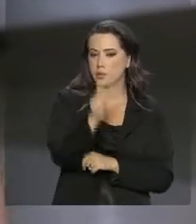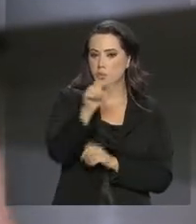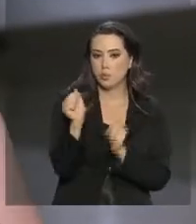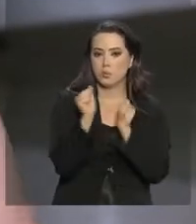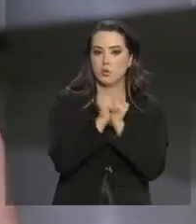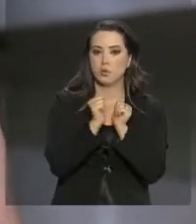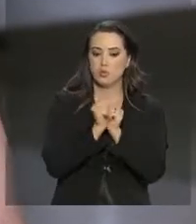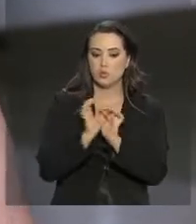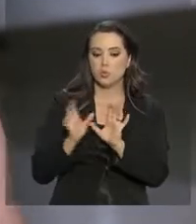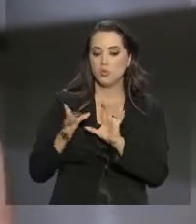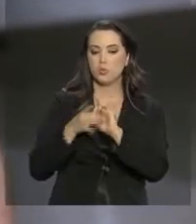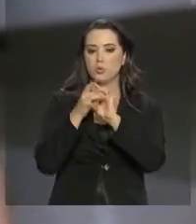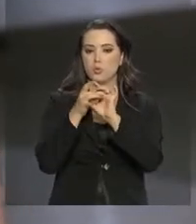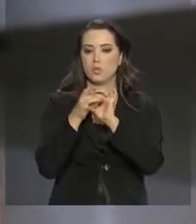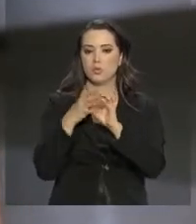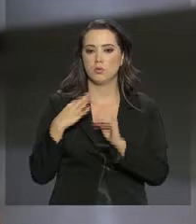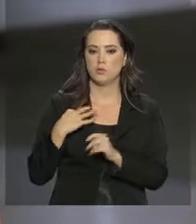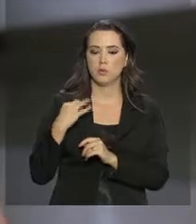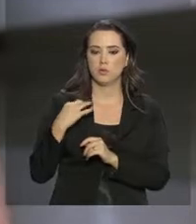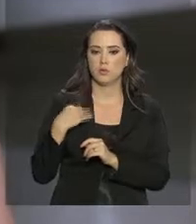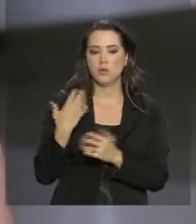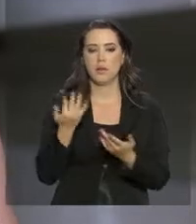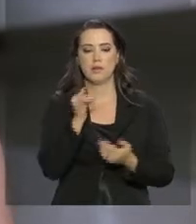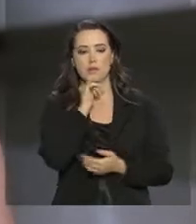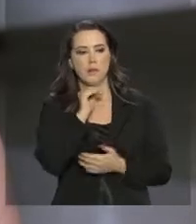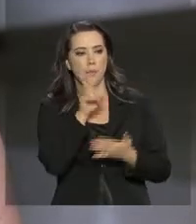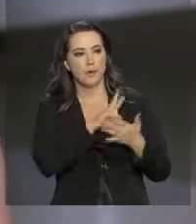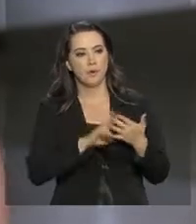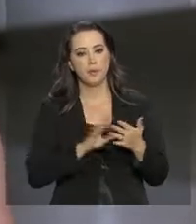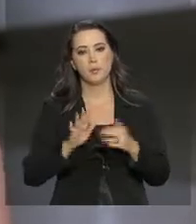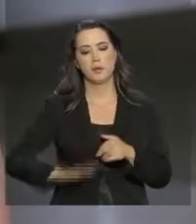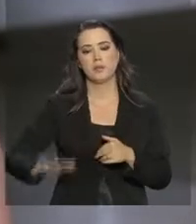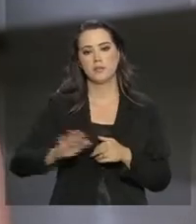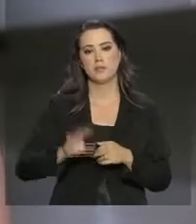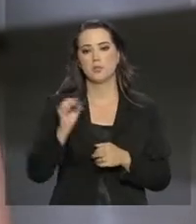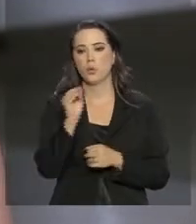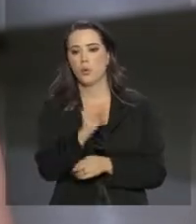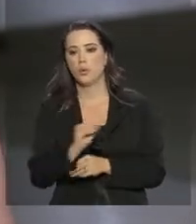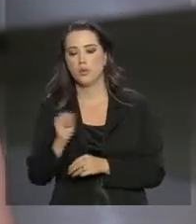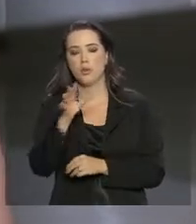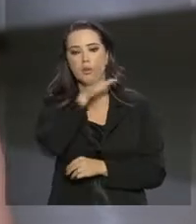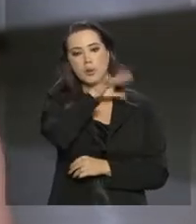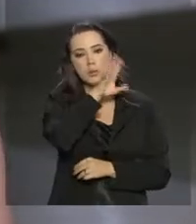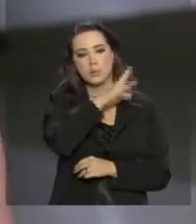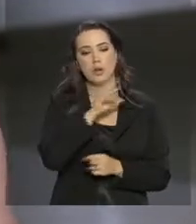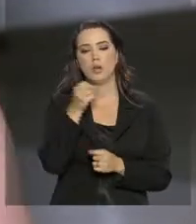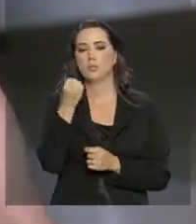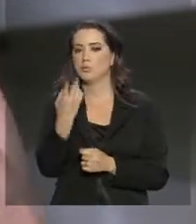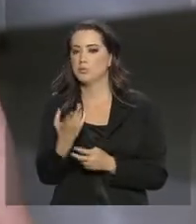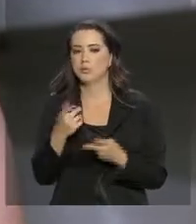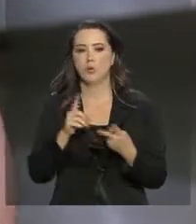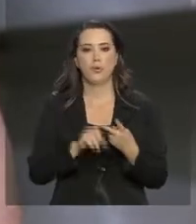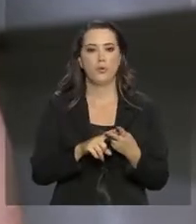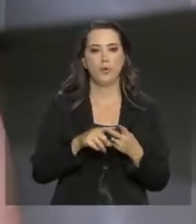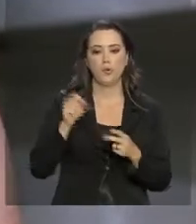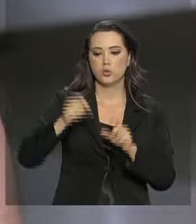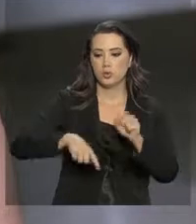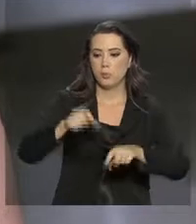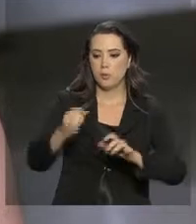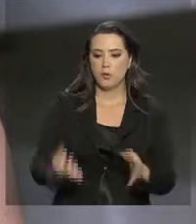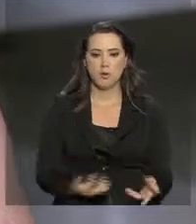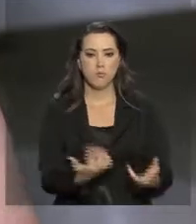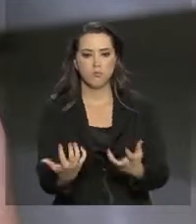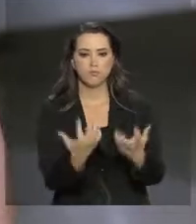pra se envolver numa ação por exemplo de leitura para crianças ou de cuidado com animais ou de uma ação de reflorestamento de um